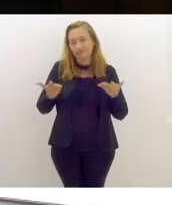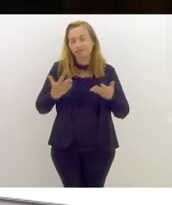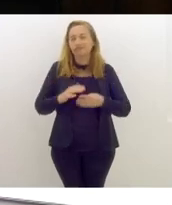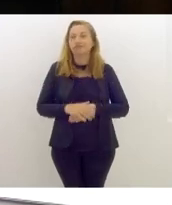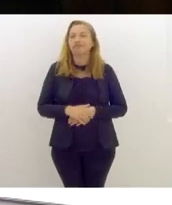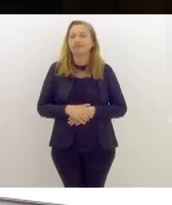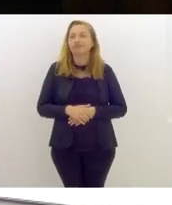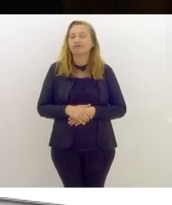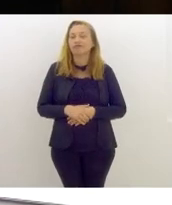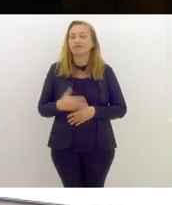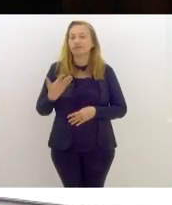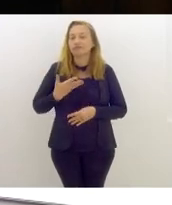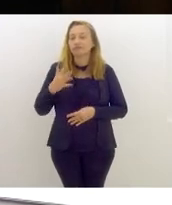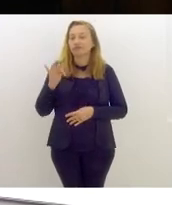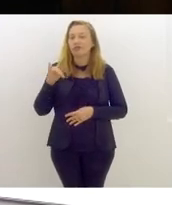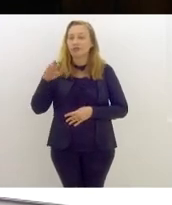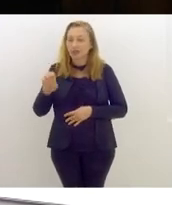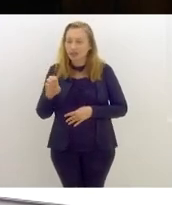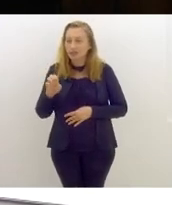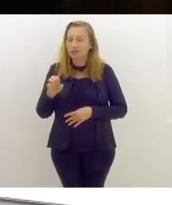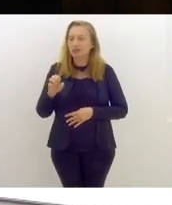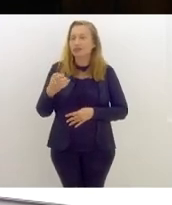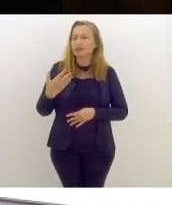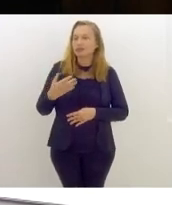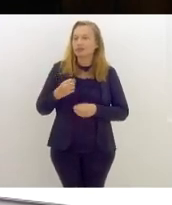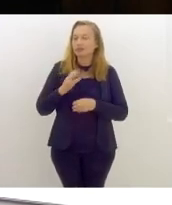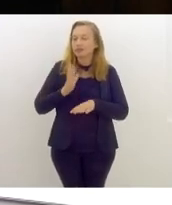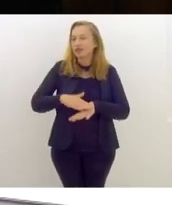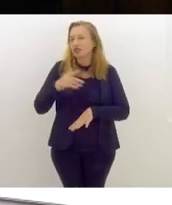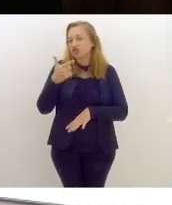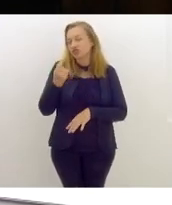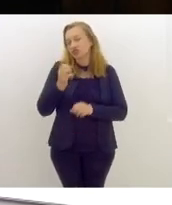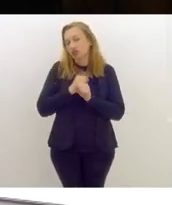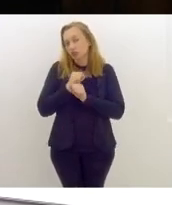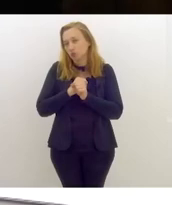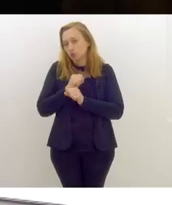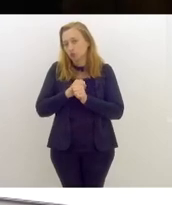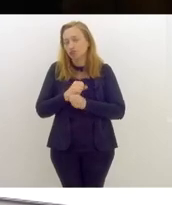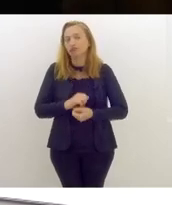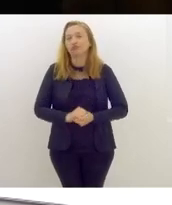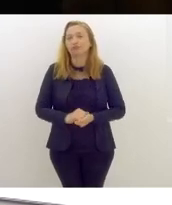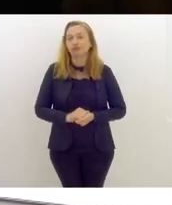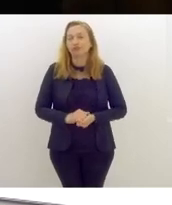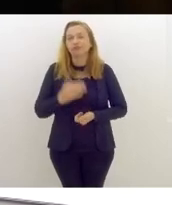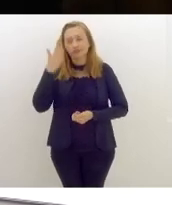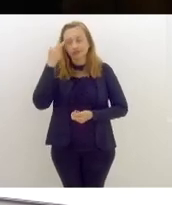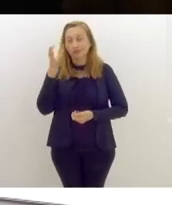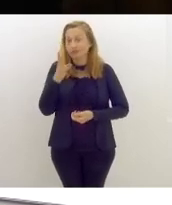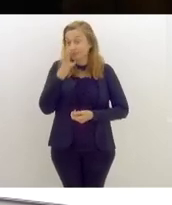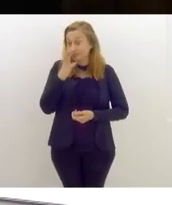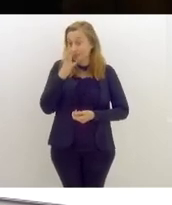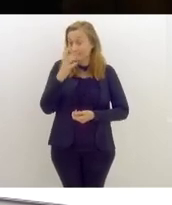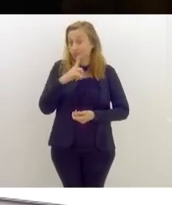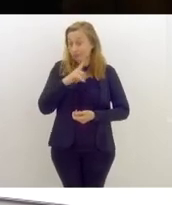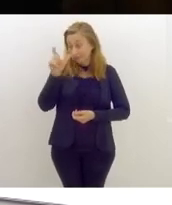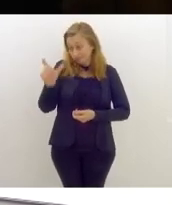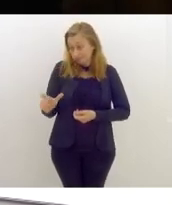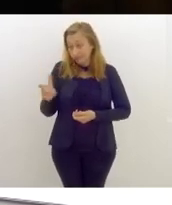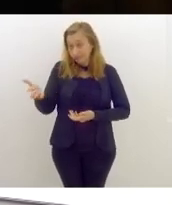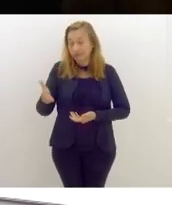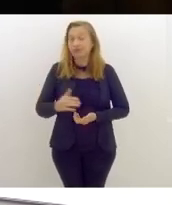revendo aqui meu amigo Felipe Santa Cruz amigo de mais de 20 anos ele sabe admiração que eu tenho por